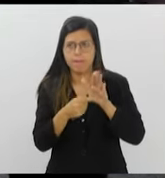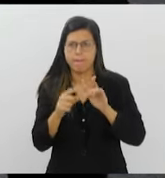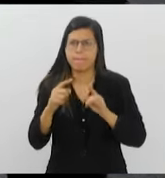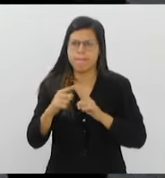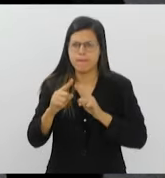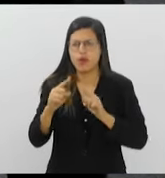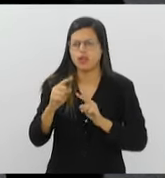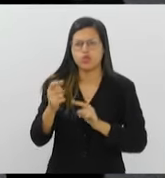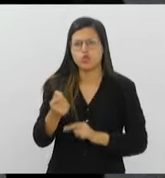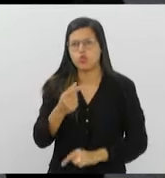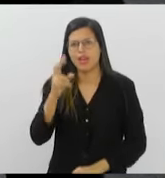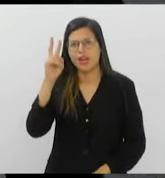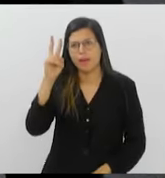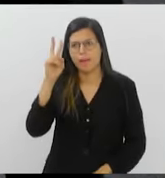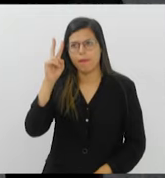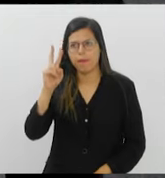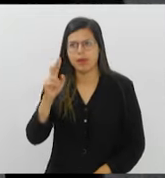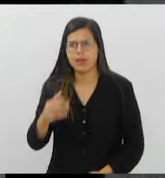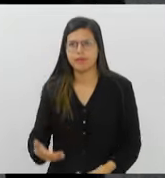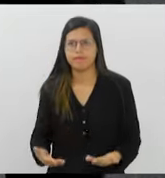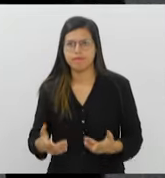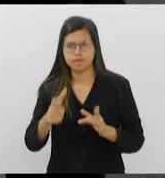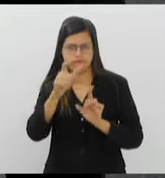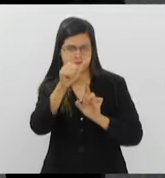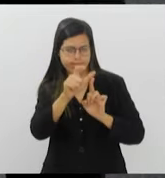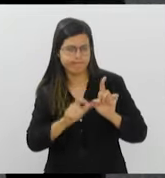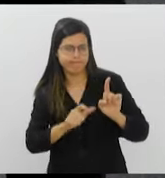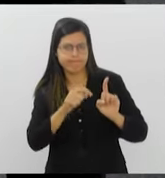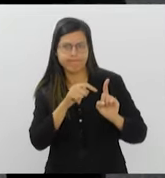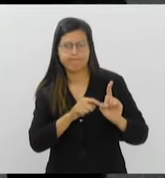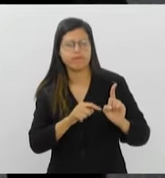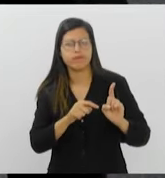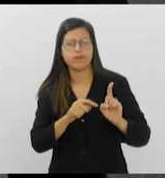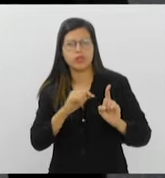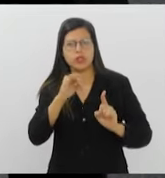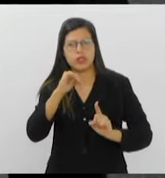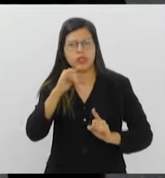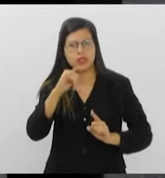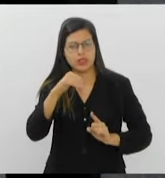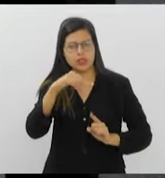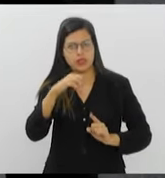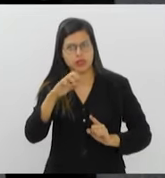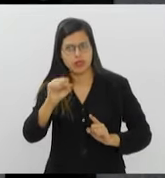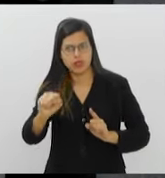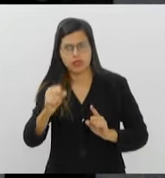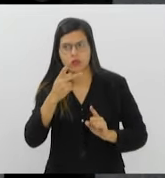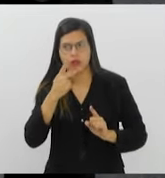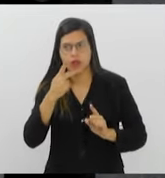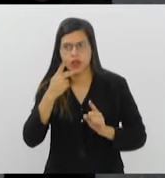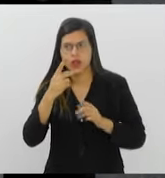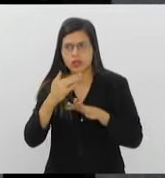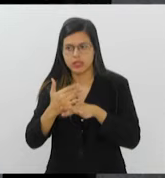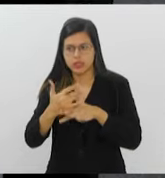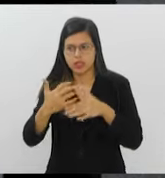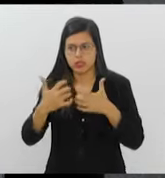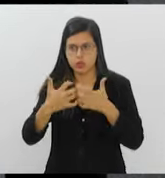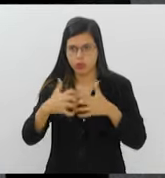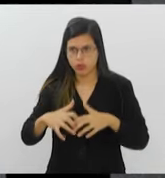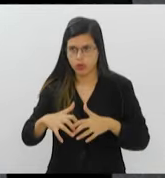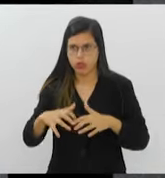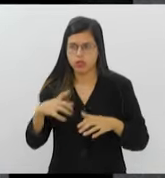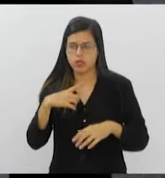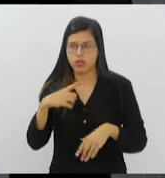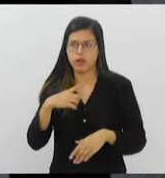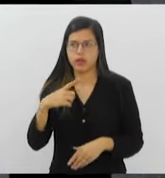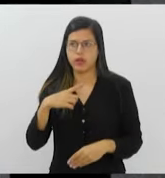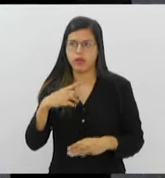lembrar, uma figura como Inês Etienne, falar que cidade de Petrópolis também teve